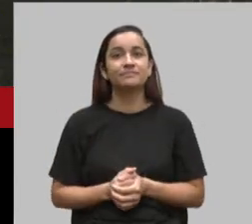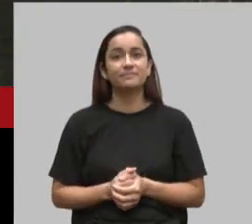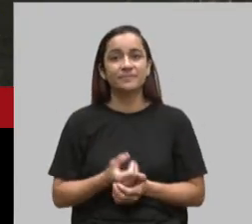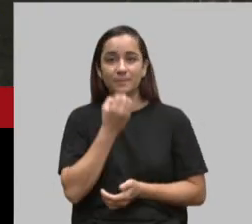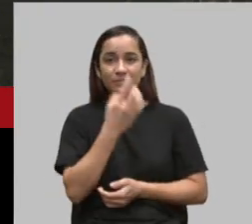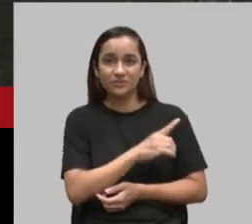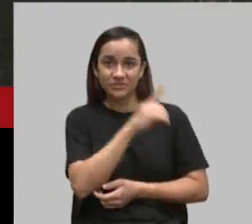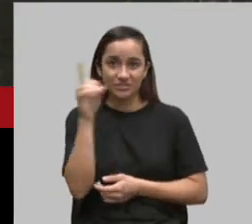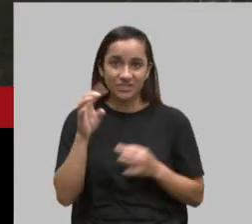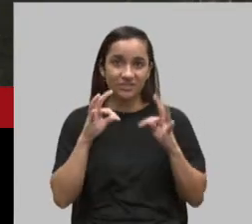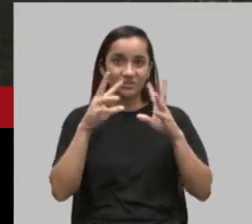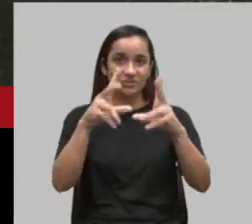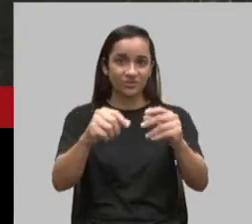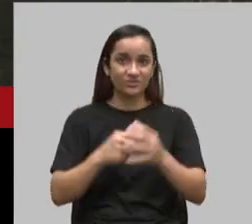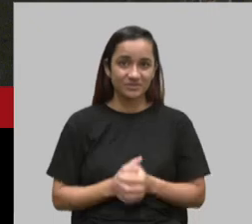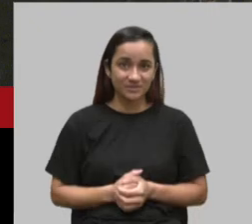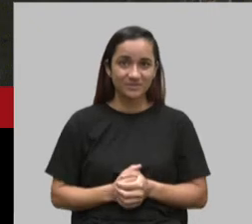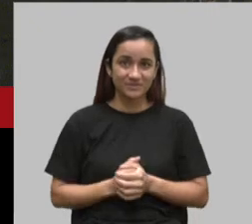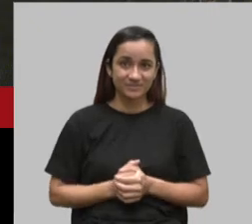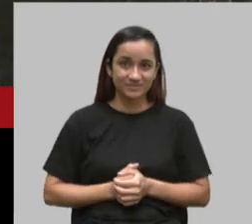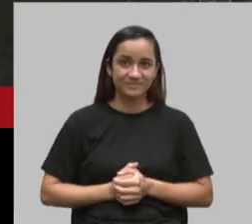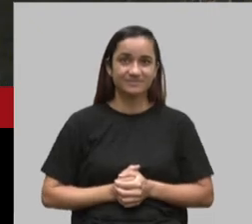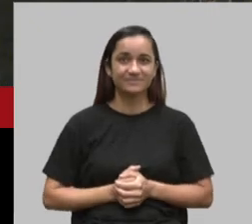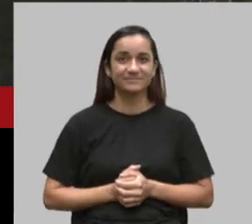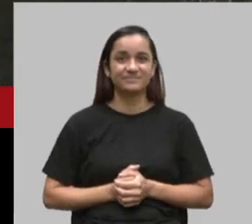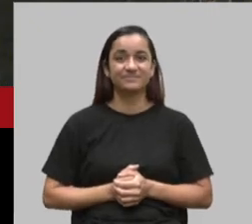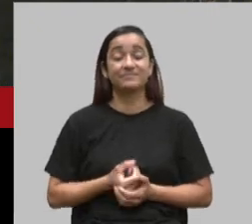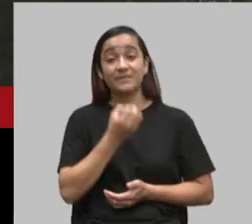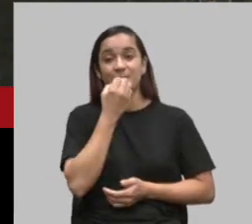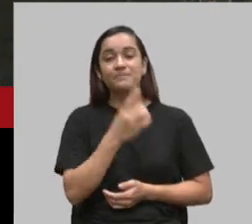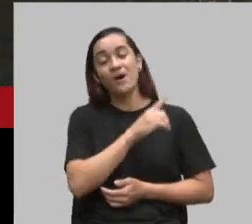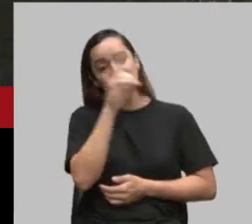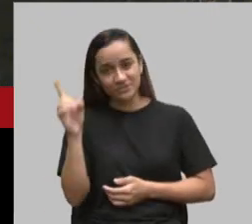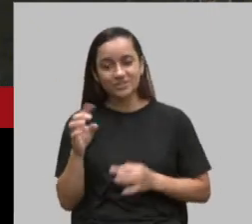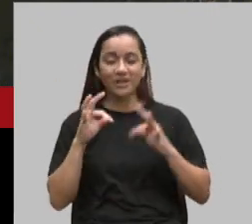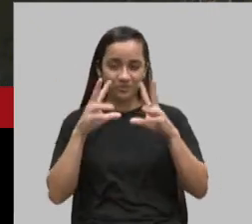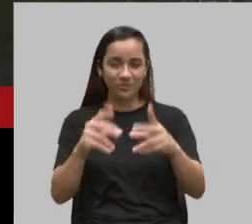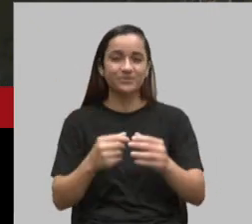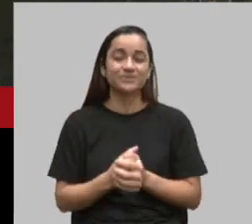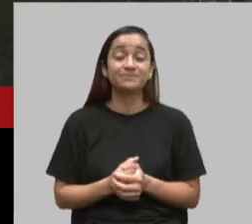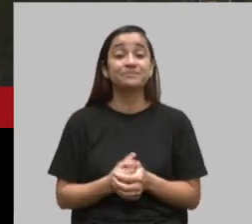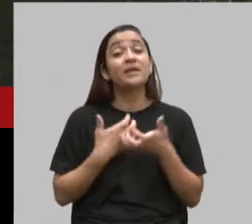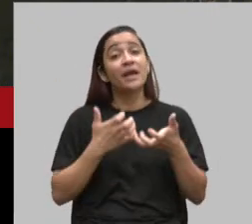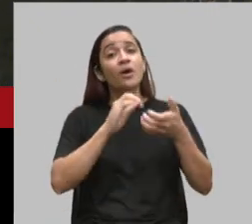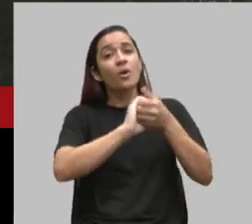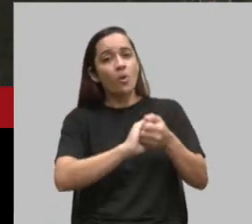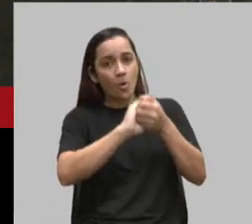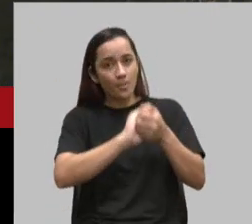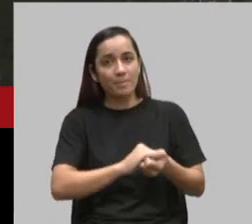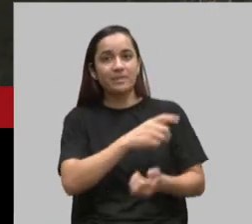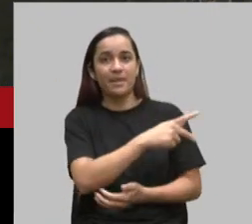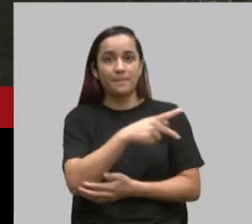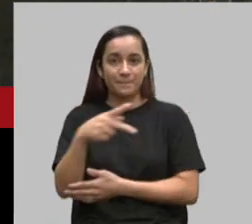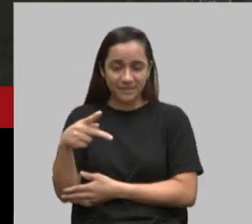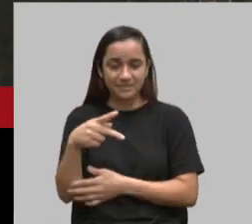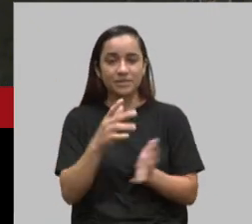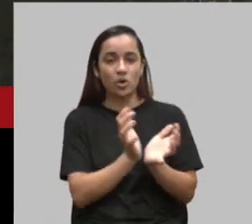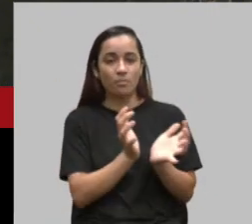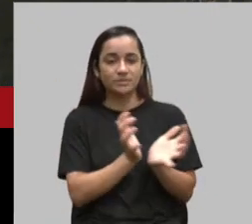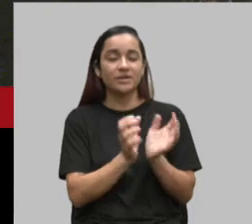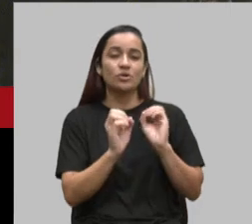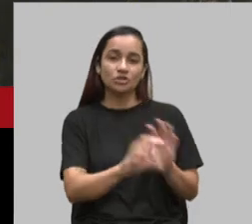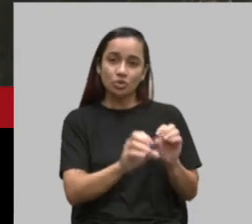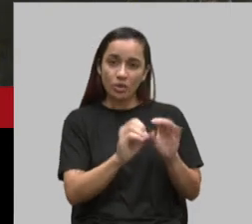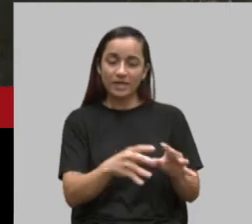todos vou falar aqui Bom dia a todos cumprimento a Presidenta da comissão de Educação